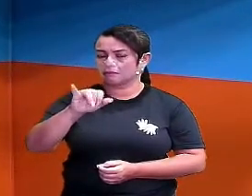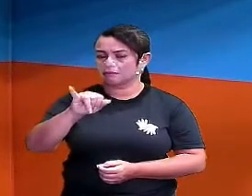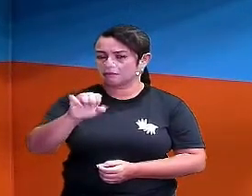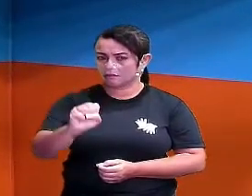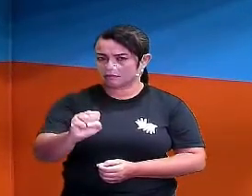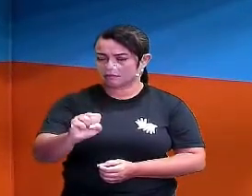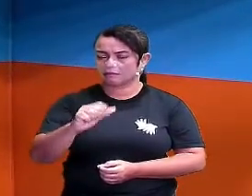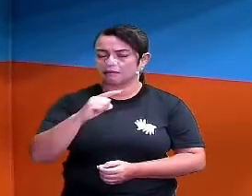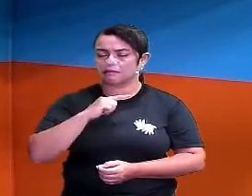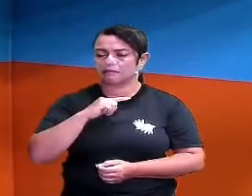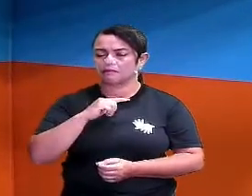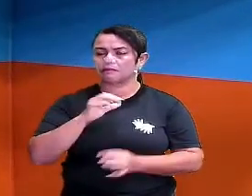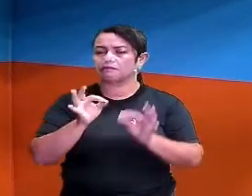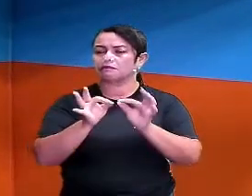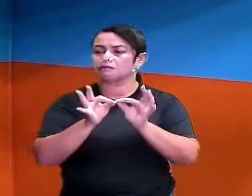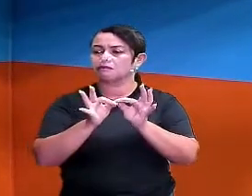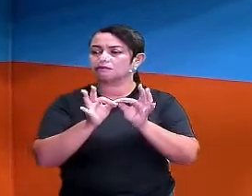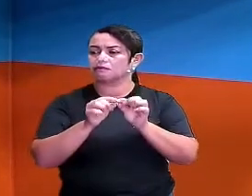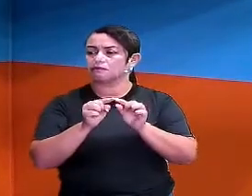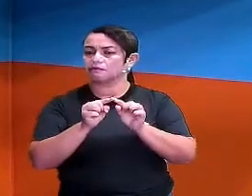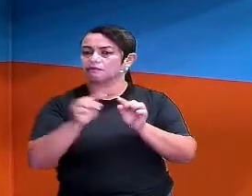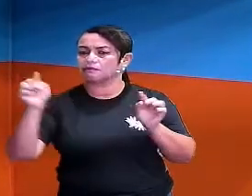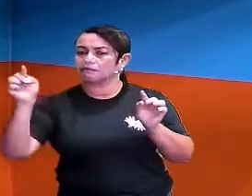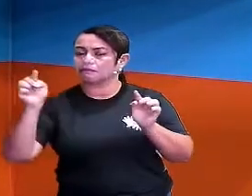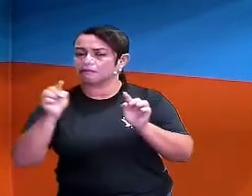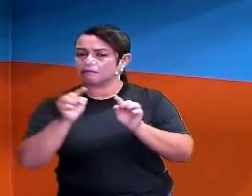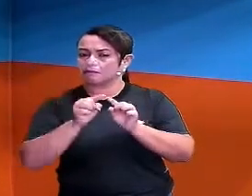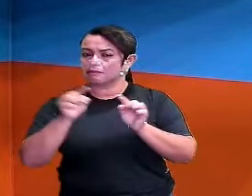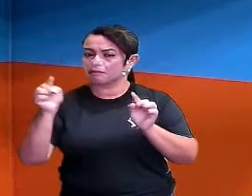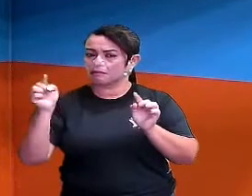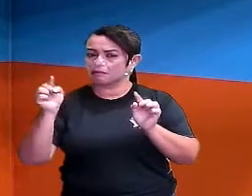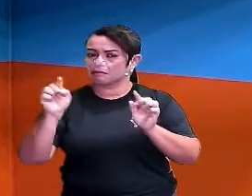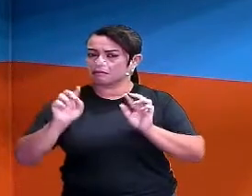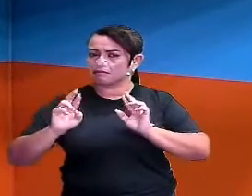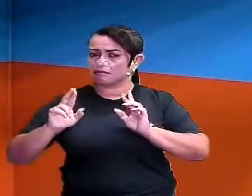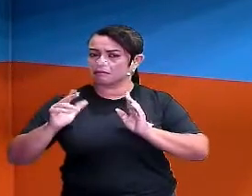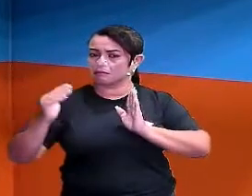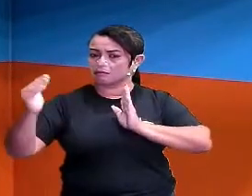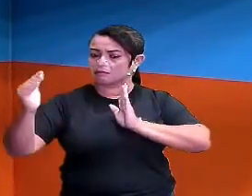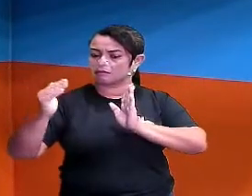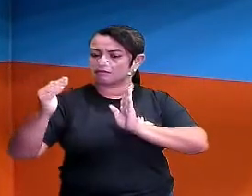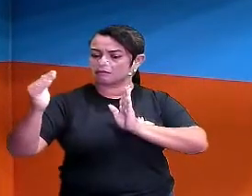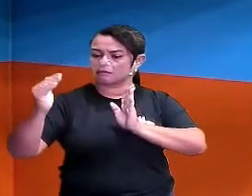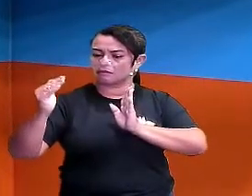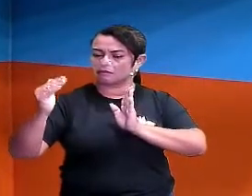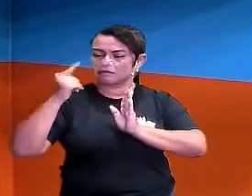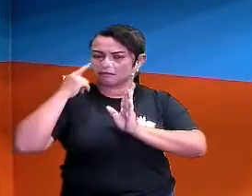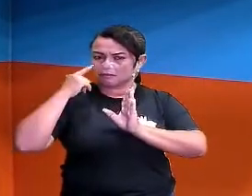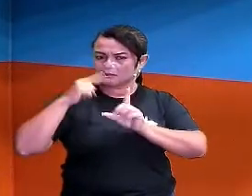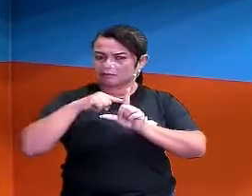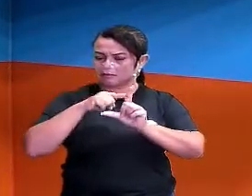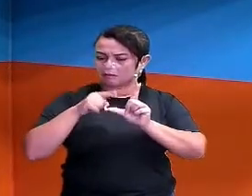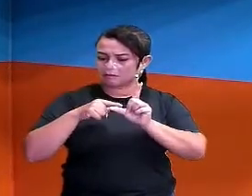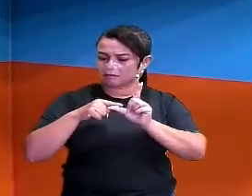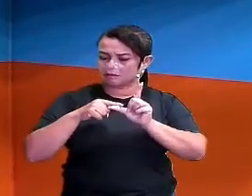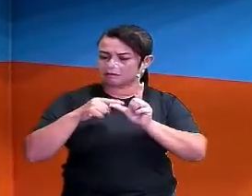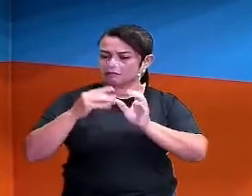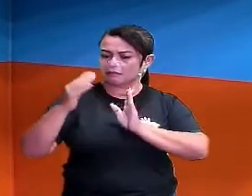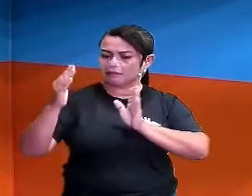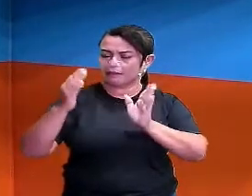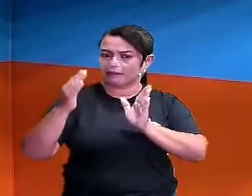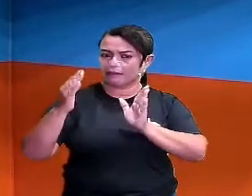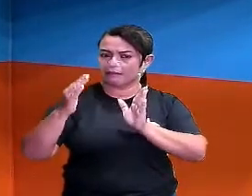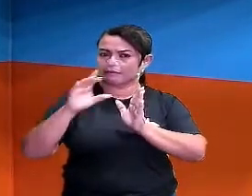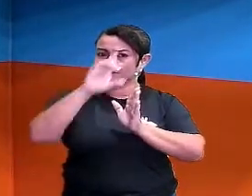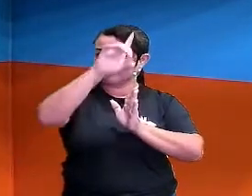não adjacentes, ou seja, não consecutivos. Então, aqui, ó, eles estão opostos. A diagonal está dentro